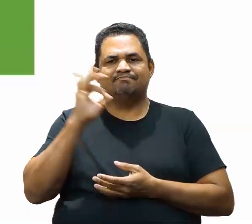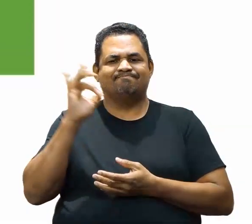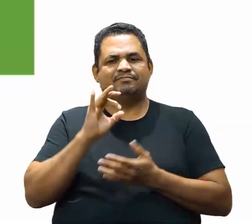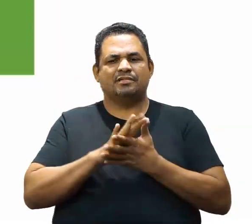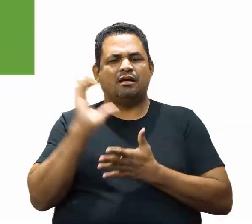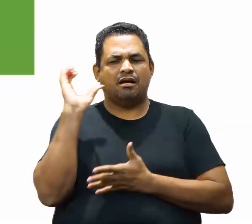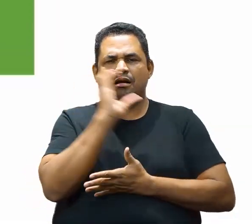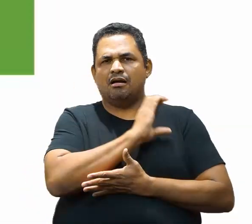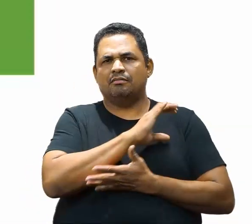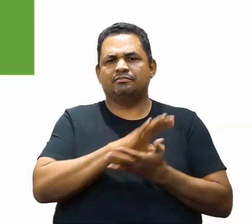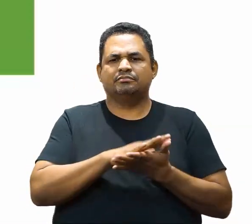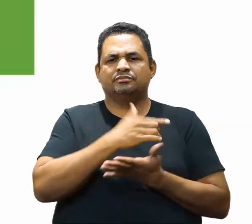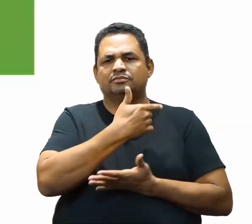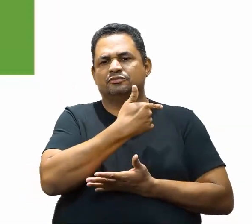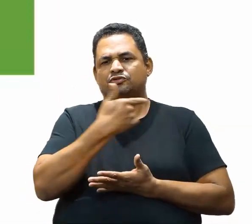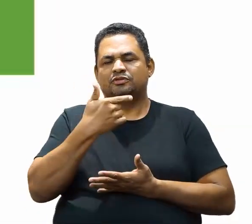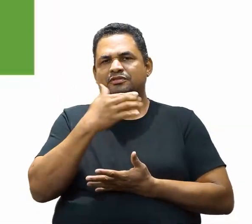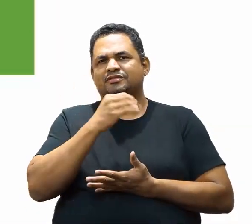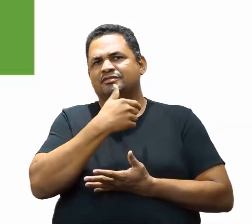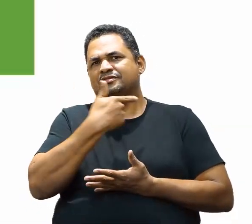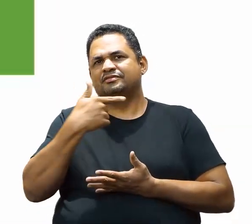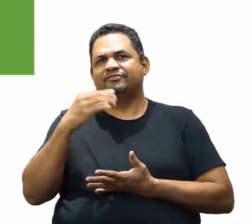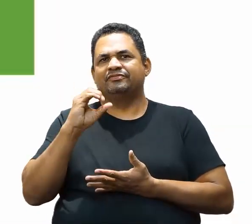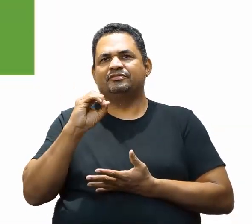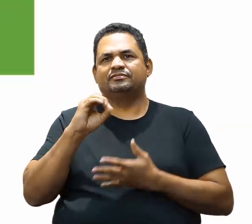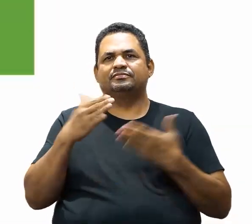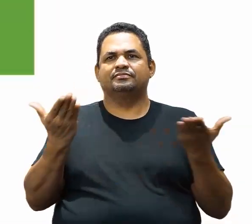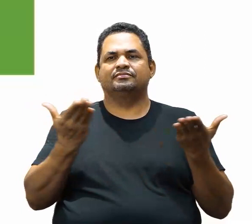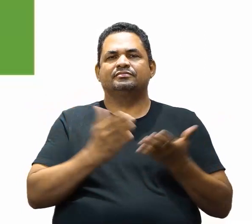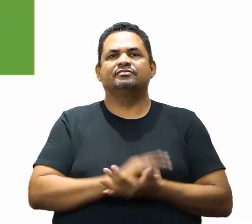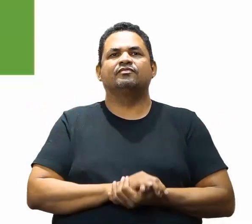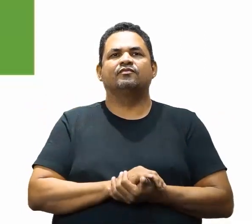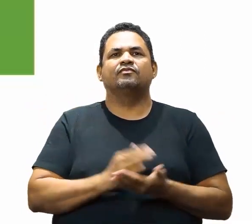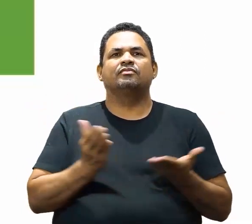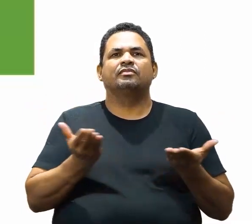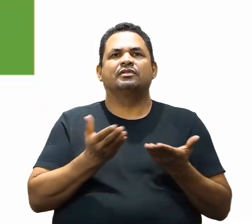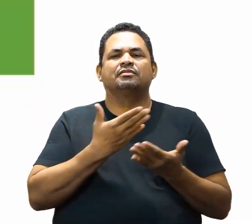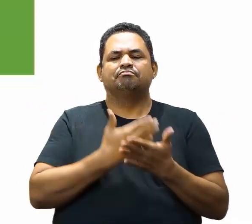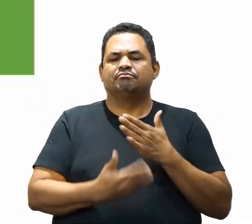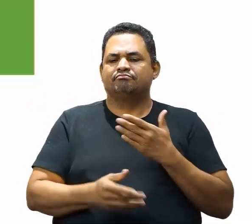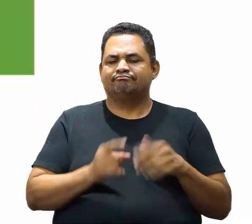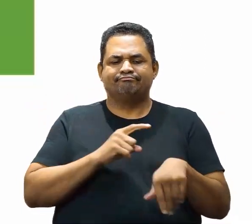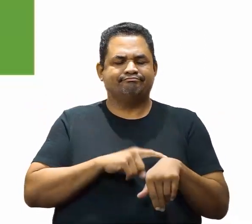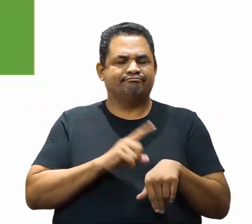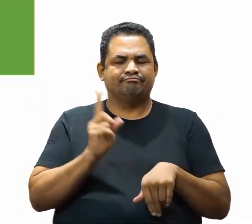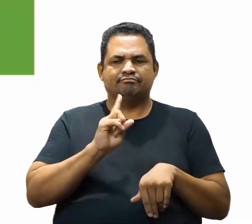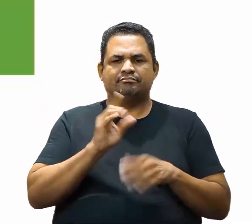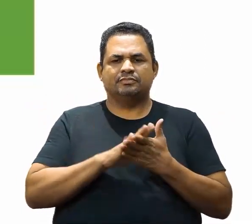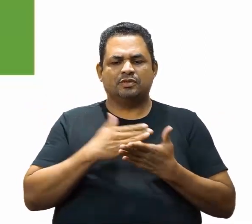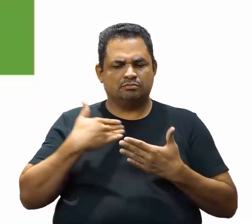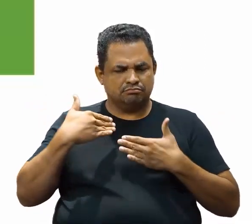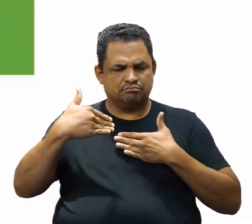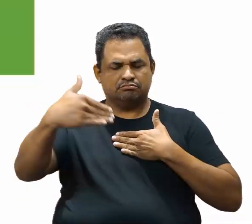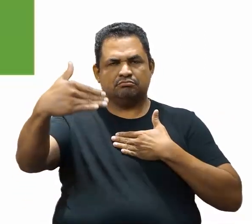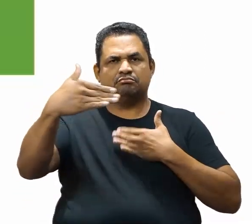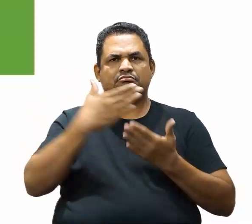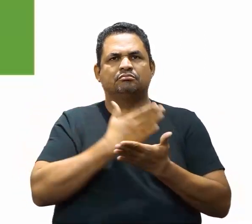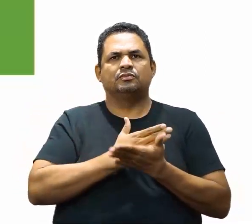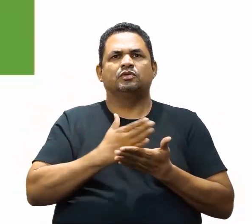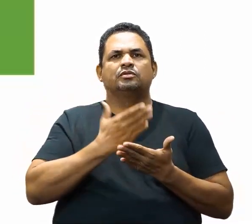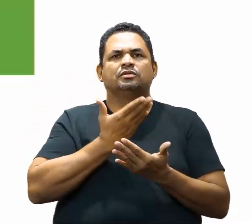no 220, galera. Então não vamos mais perder tanto tempo e vamos embora começar com as